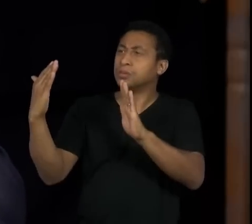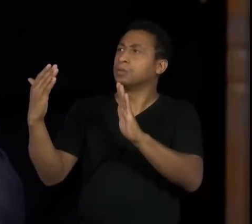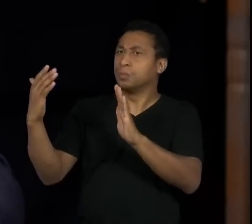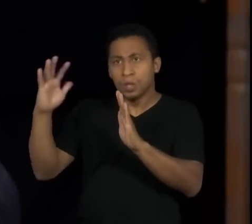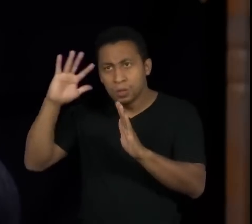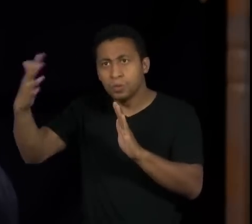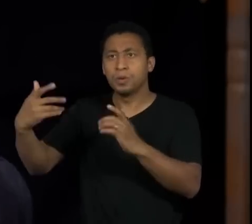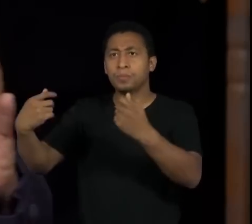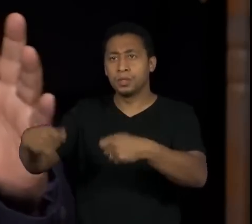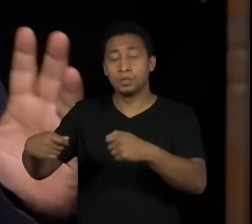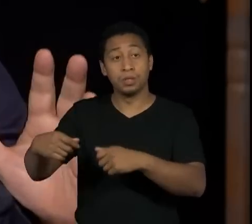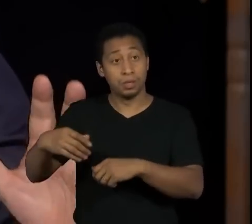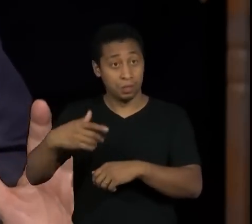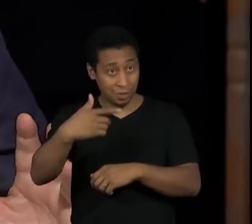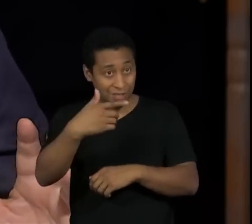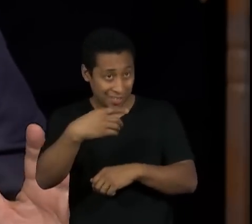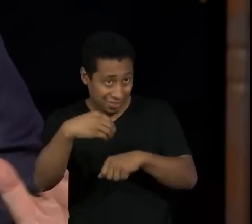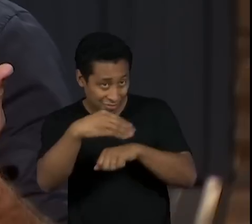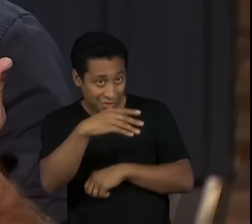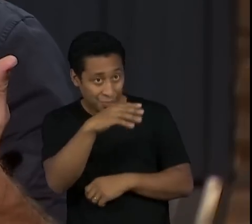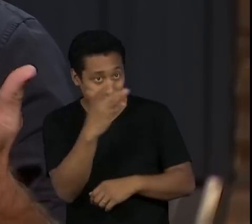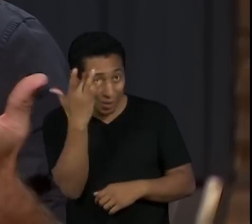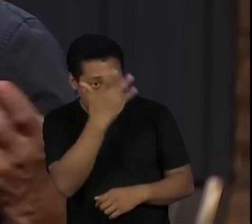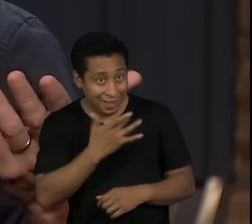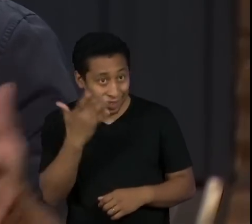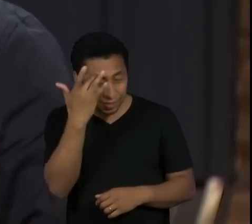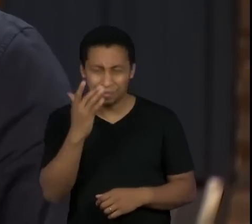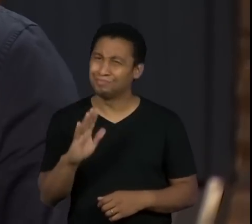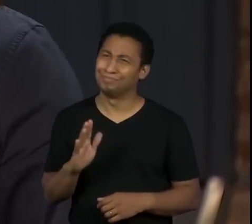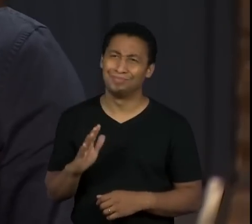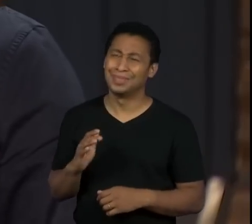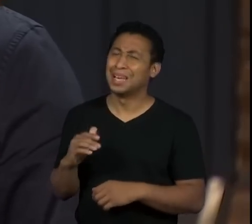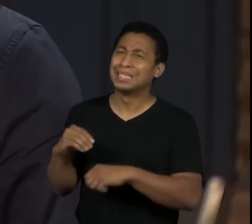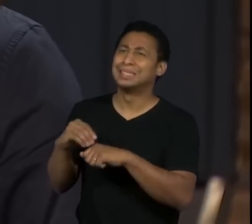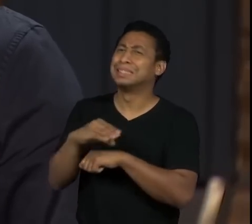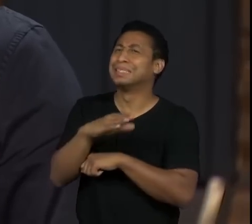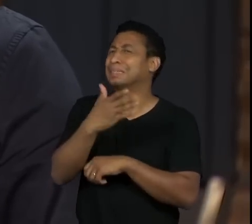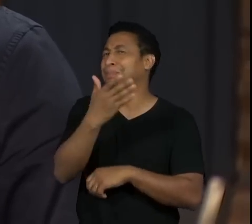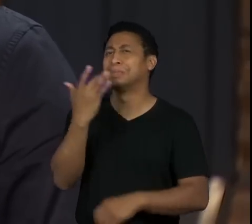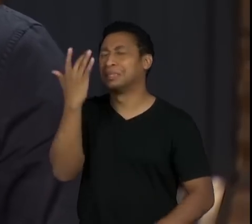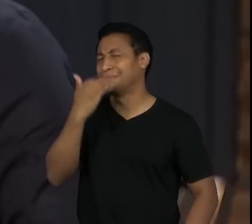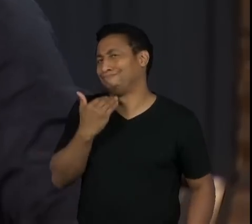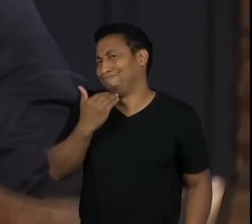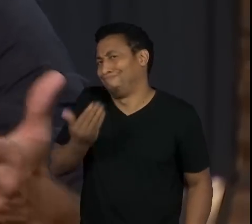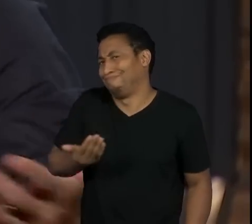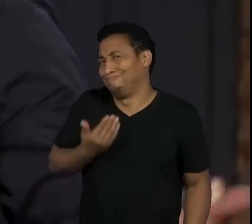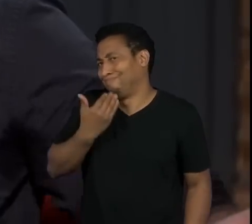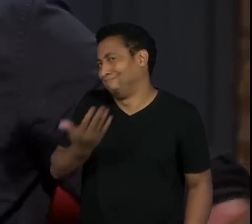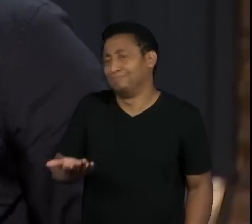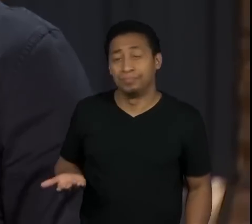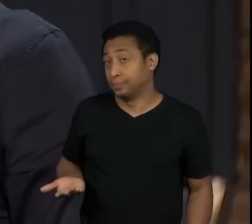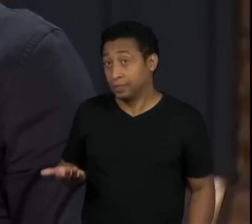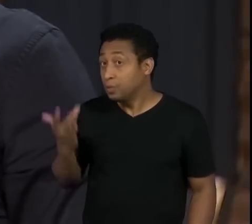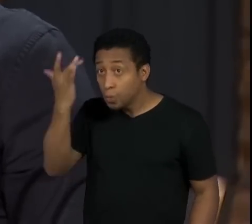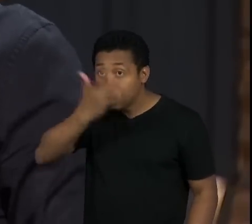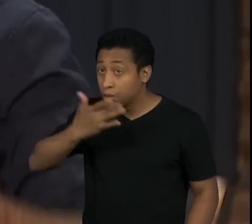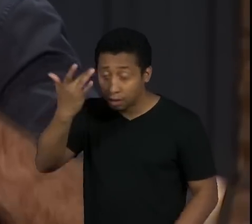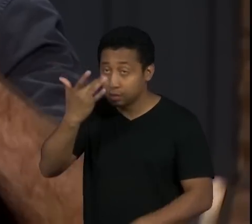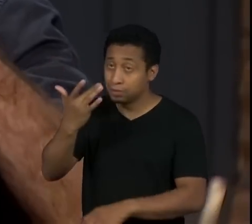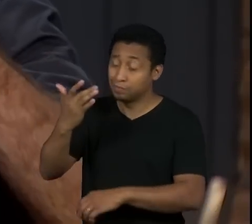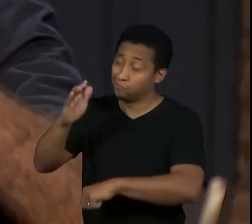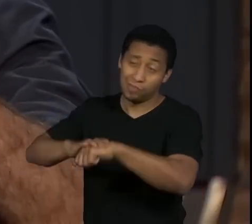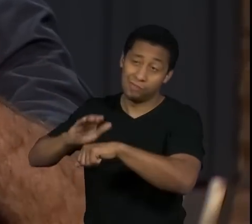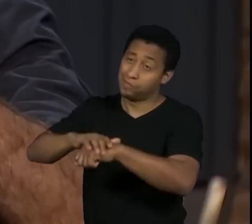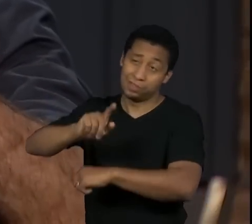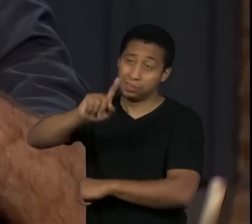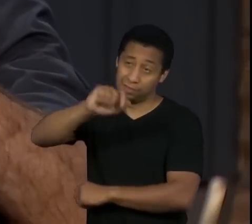para o Haddad. É o que você não... Mas não adianta ser minha dica. Eu não acho que o Haddad fazer isso daria certo, sabe por quê? Não é a característica dele. Não então ele tem que